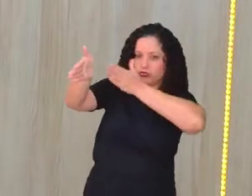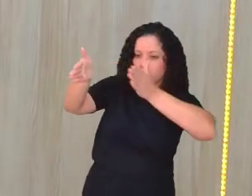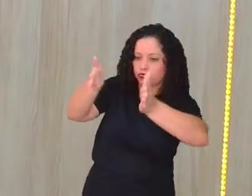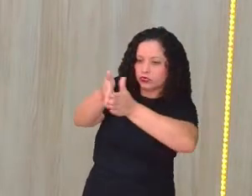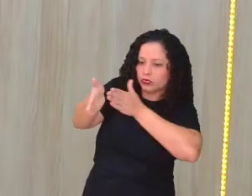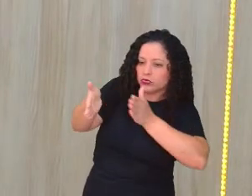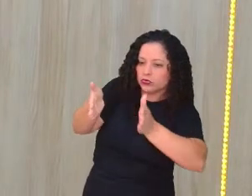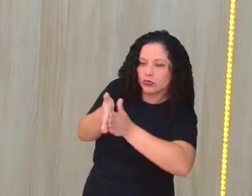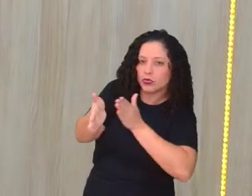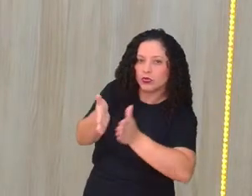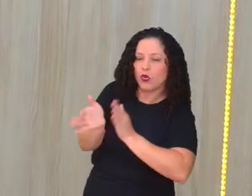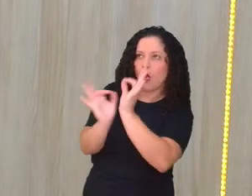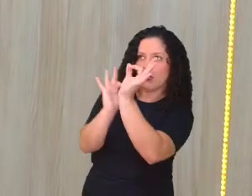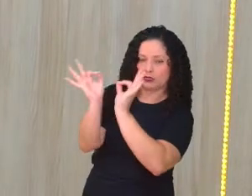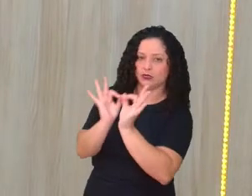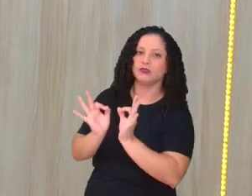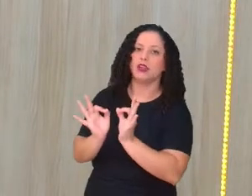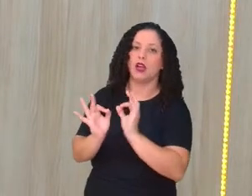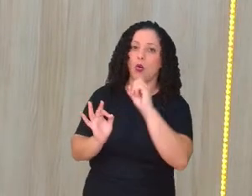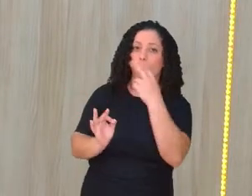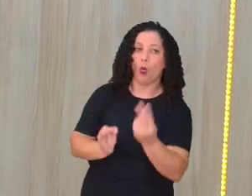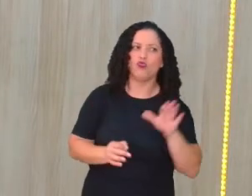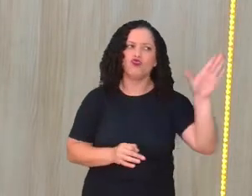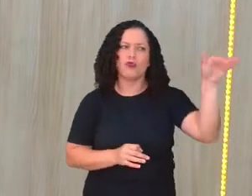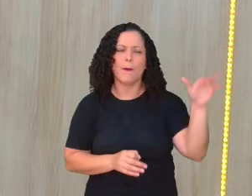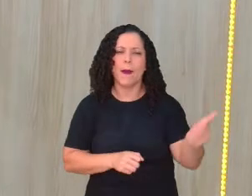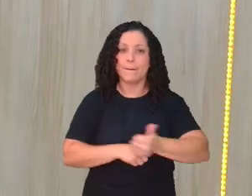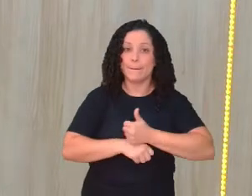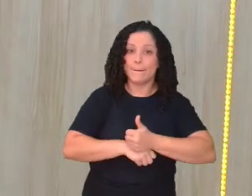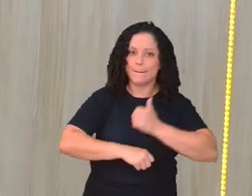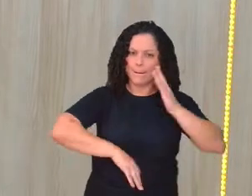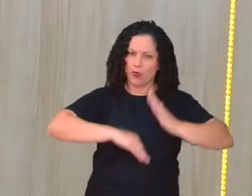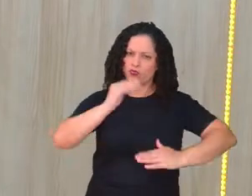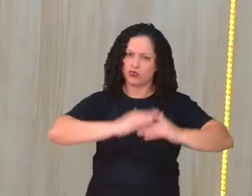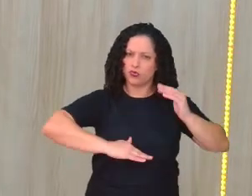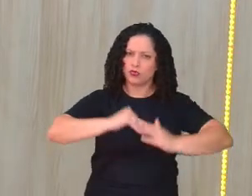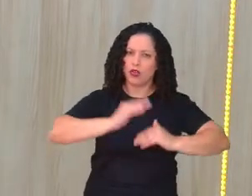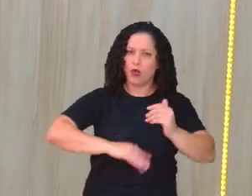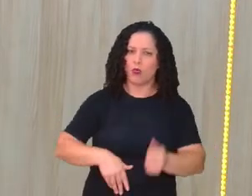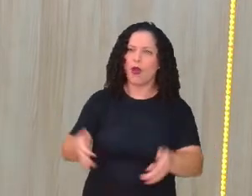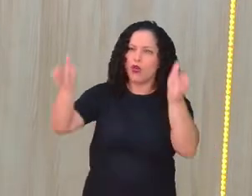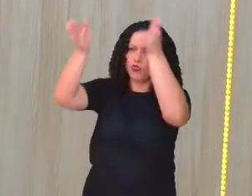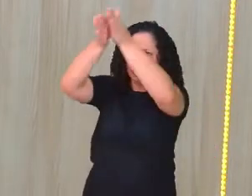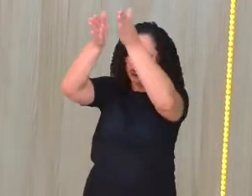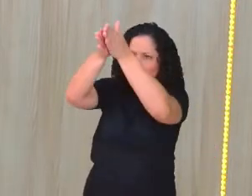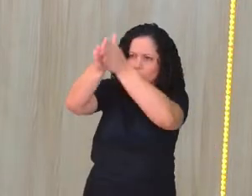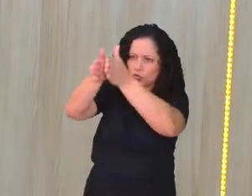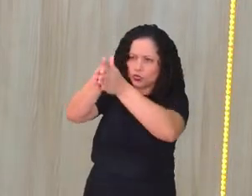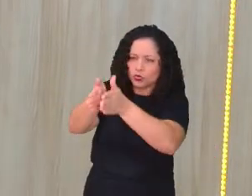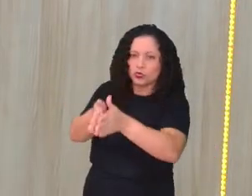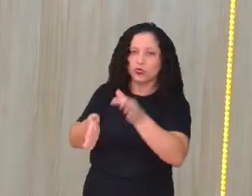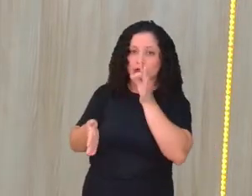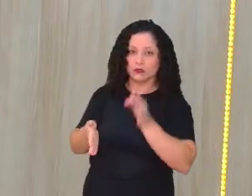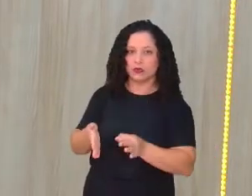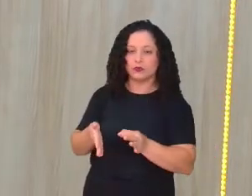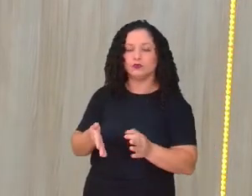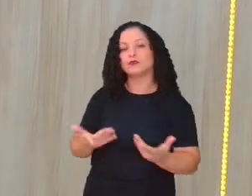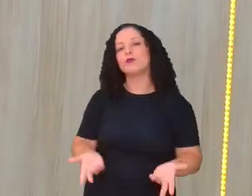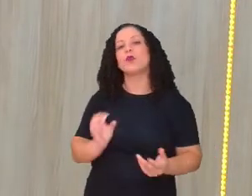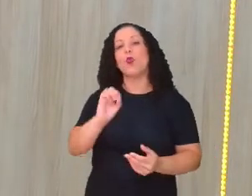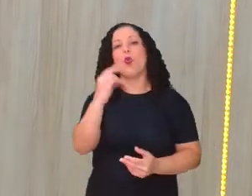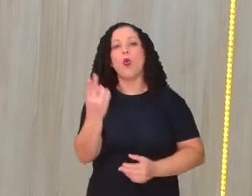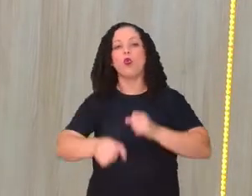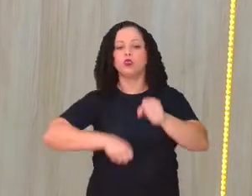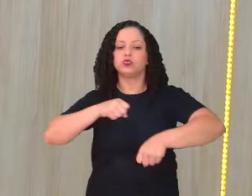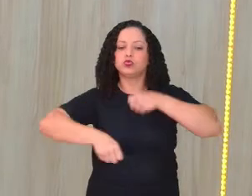fazer o conserto, certo? Se você tem a sua bicicleta, aí você está andando com a sua bicicleta, ela